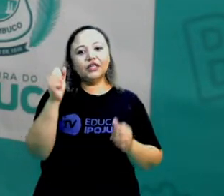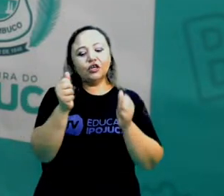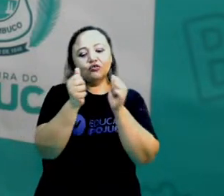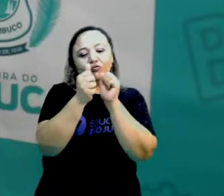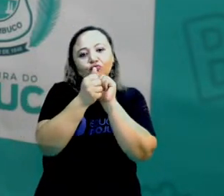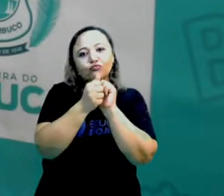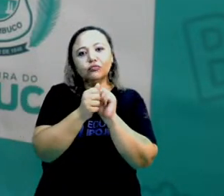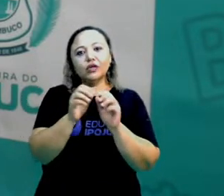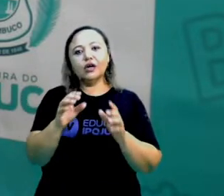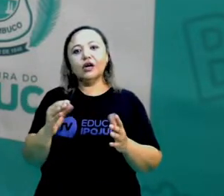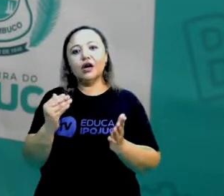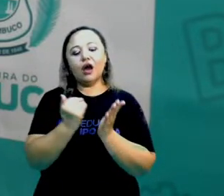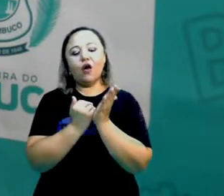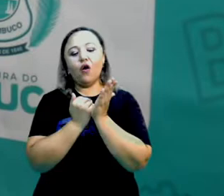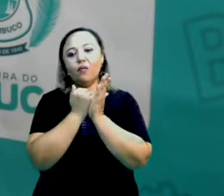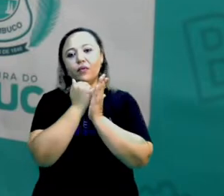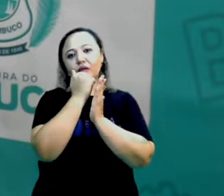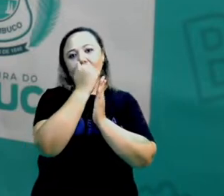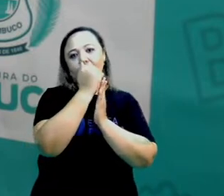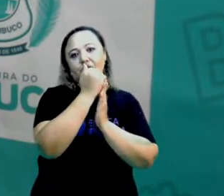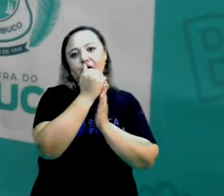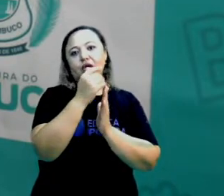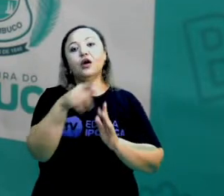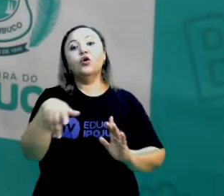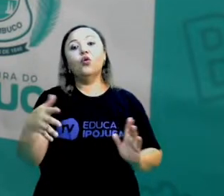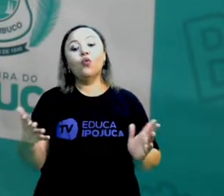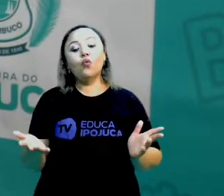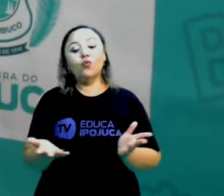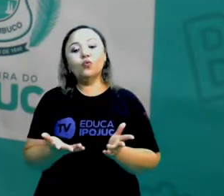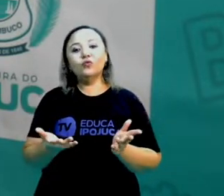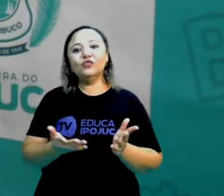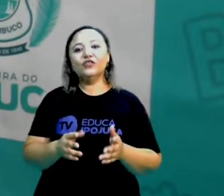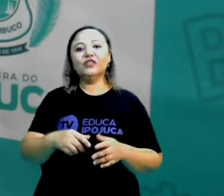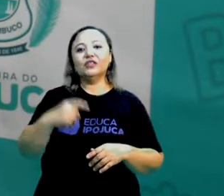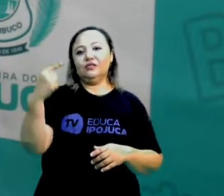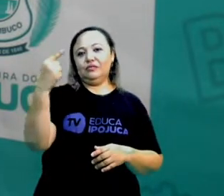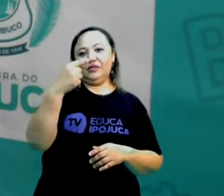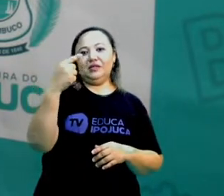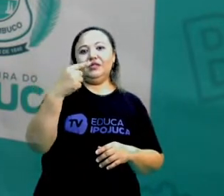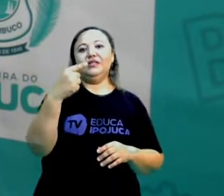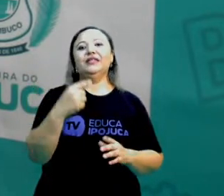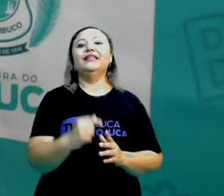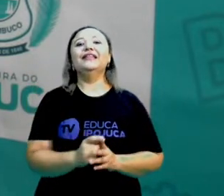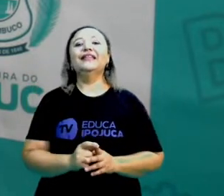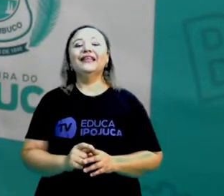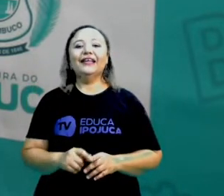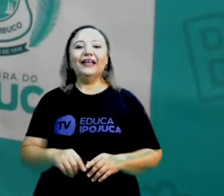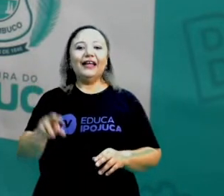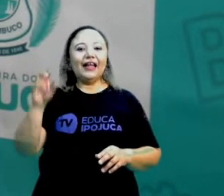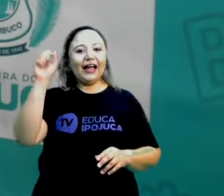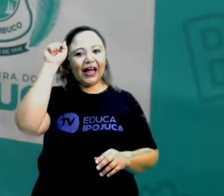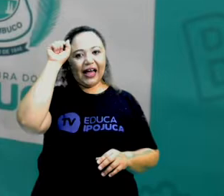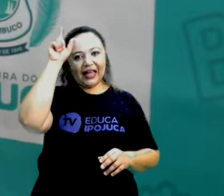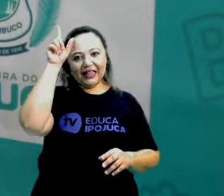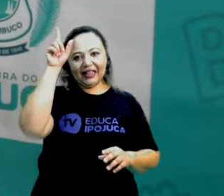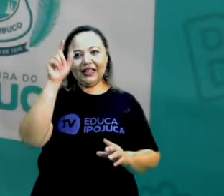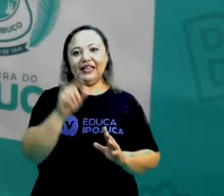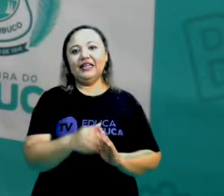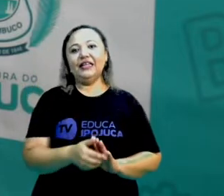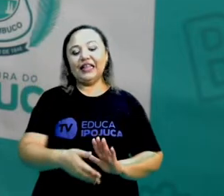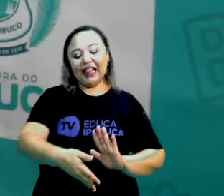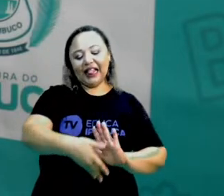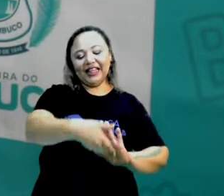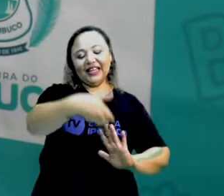juntar. Já hoje, na nossa aula de subtração, vamos ter uma ideia de subtrair,